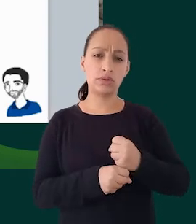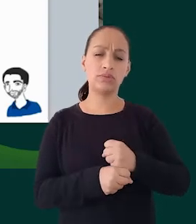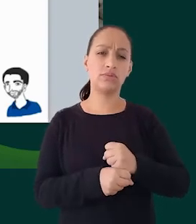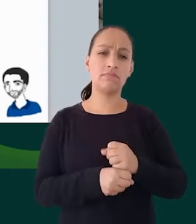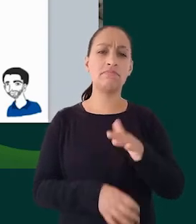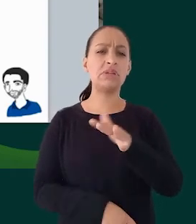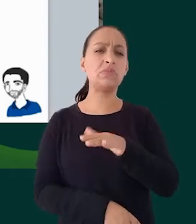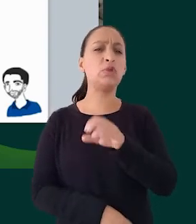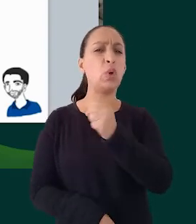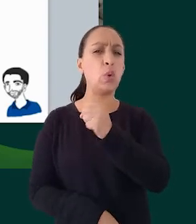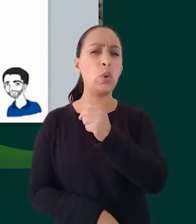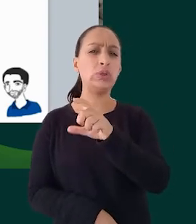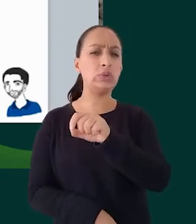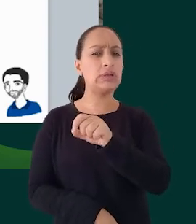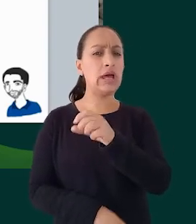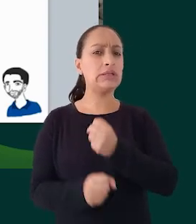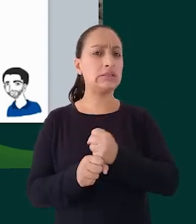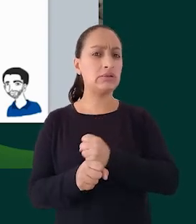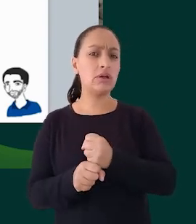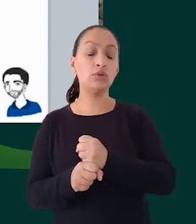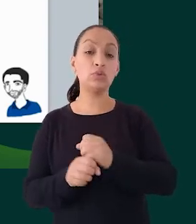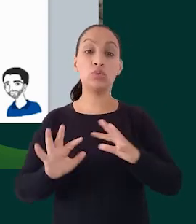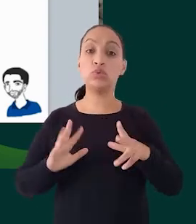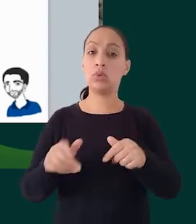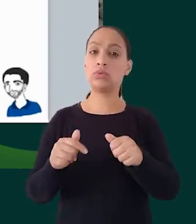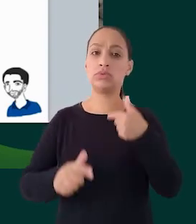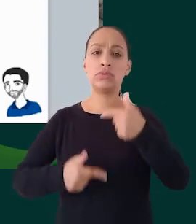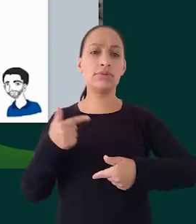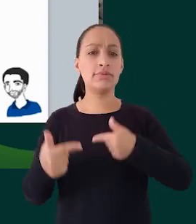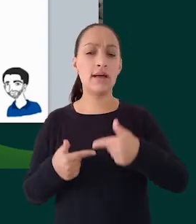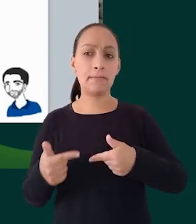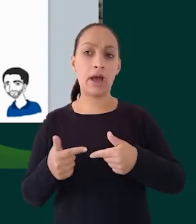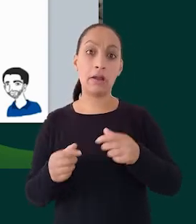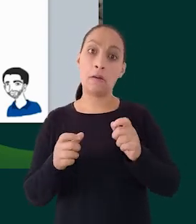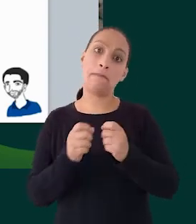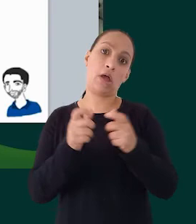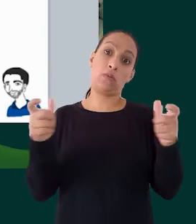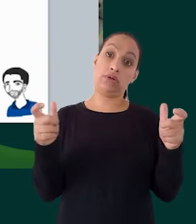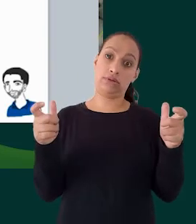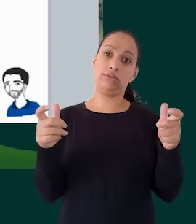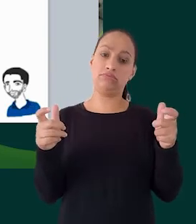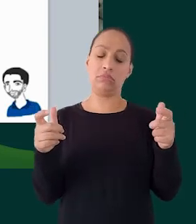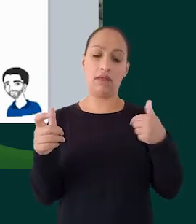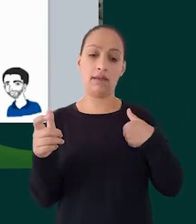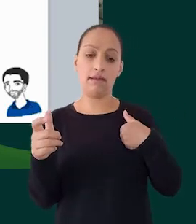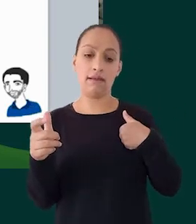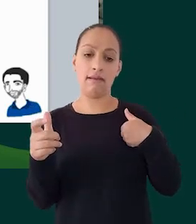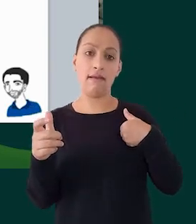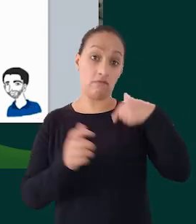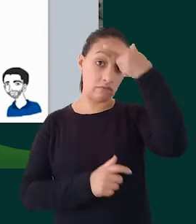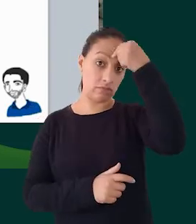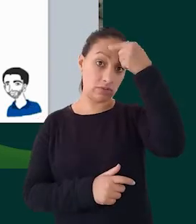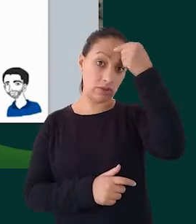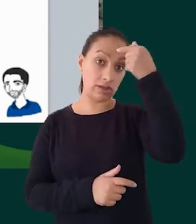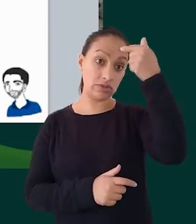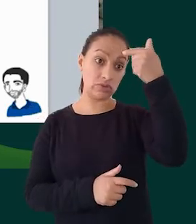anos, talvez um pouco mais, que todos os trabalhos de, todos ou a maioria deles, de graduação que eu